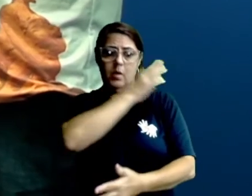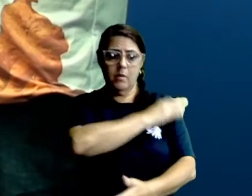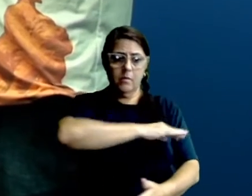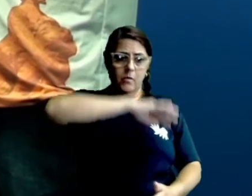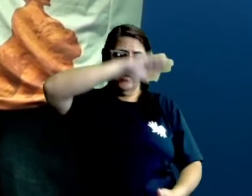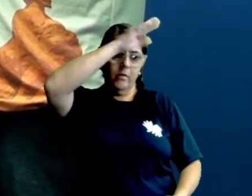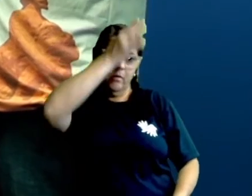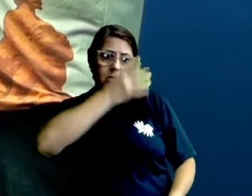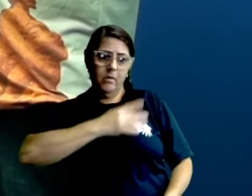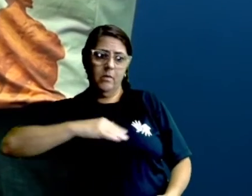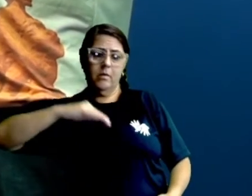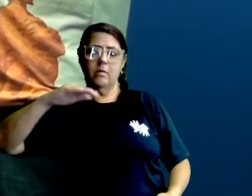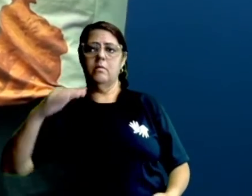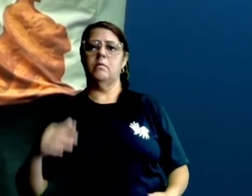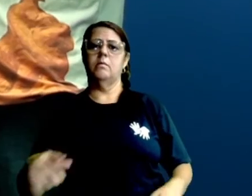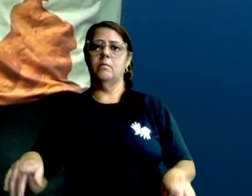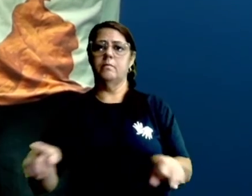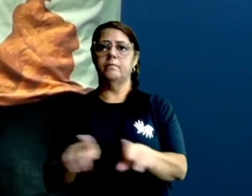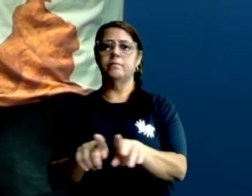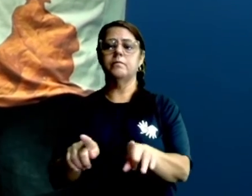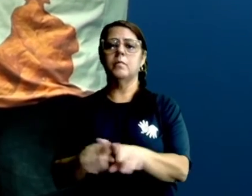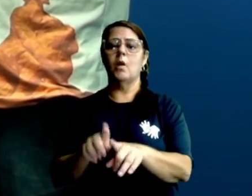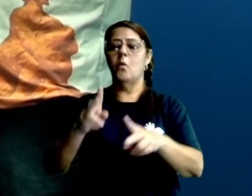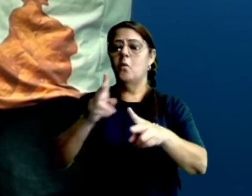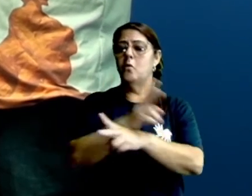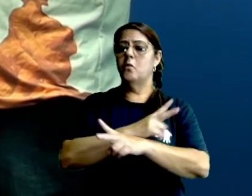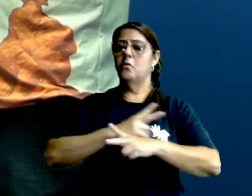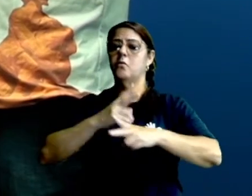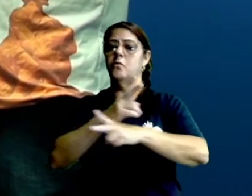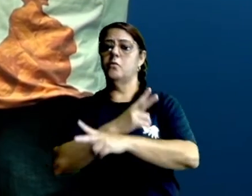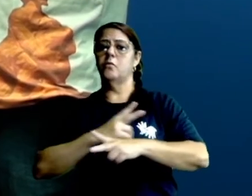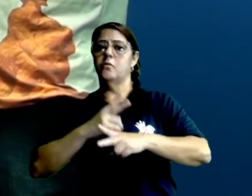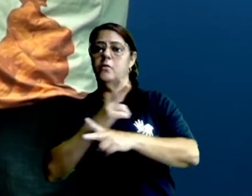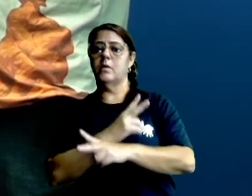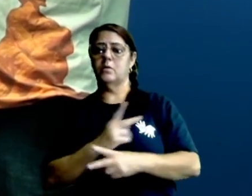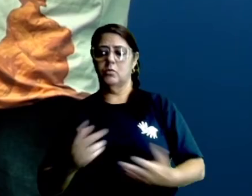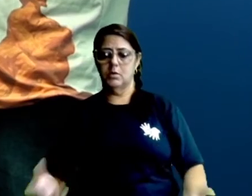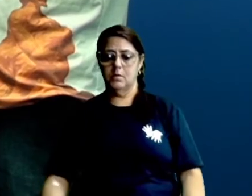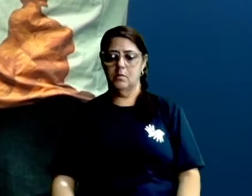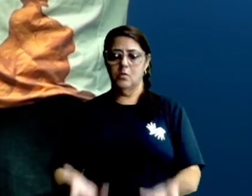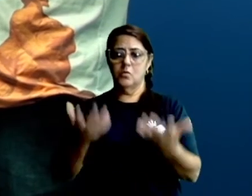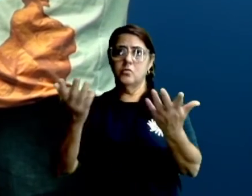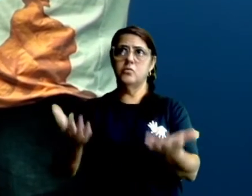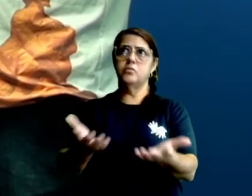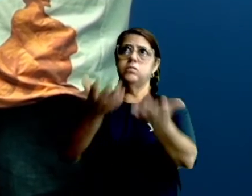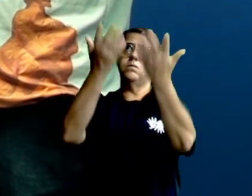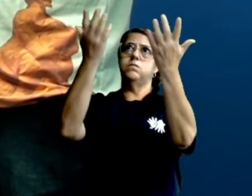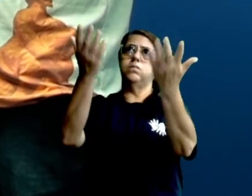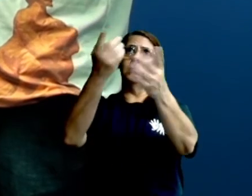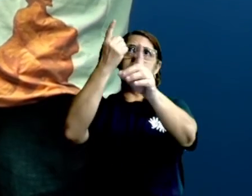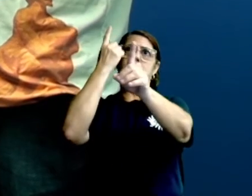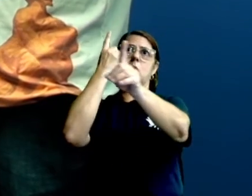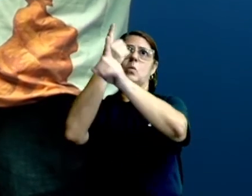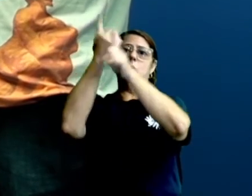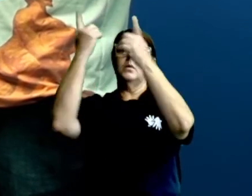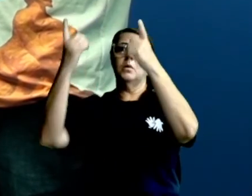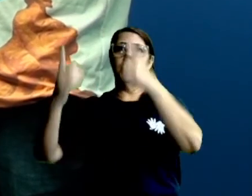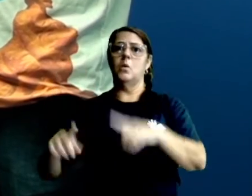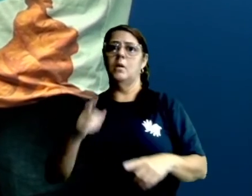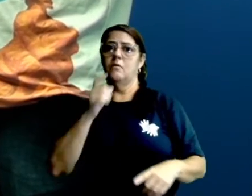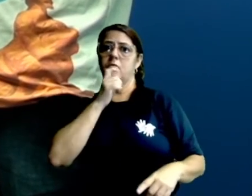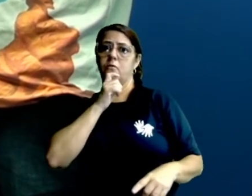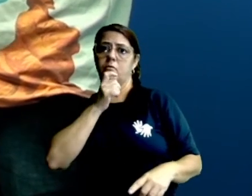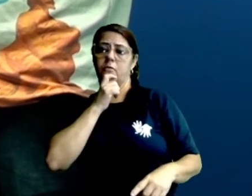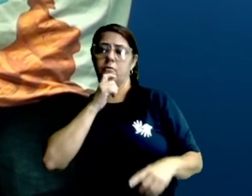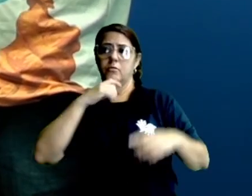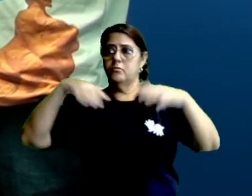E com esse vento sendo impulsionado para cima, ele vai encontrar regiões mais frias, áreas mais frias, né? Na altitude,